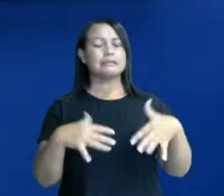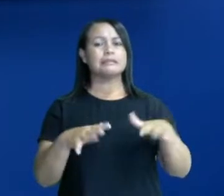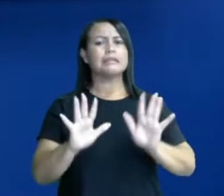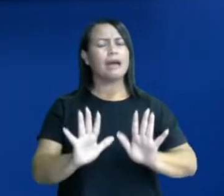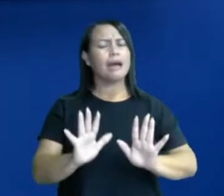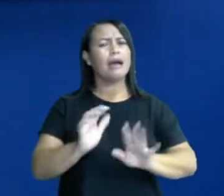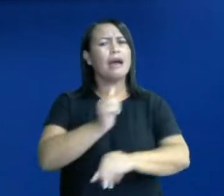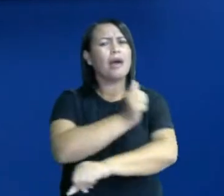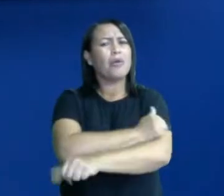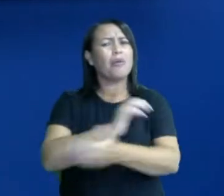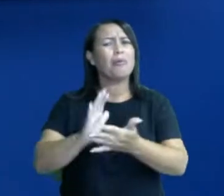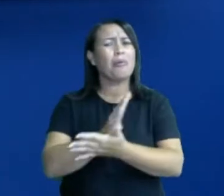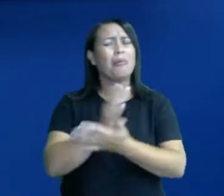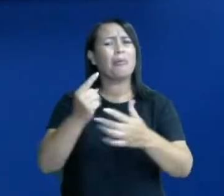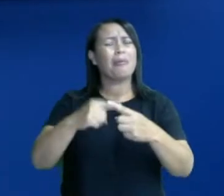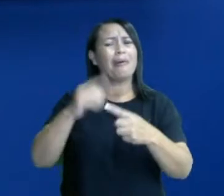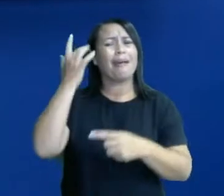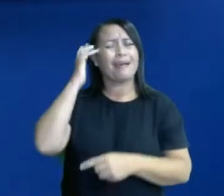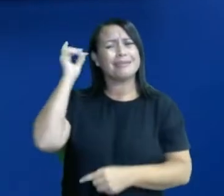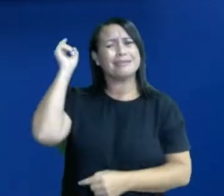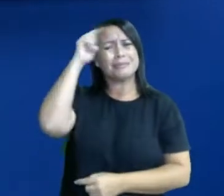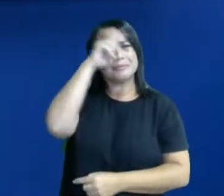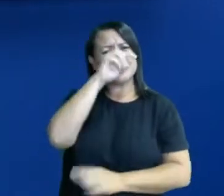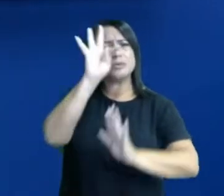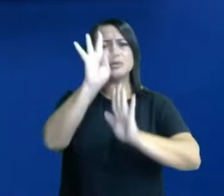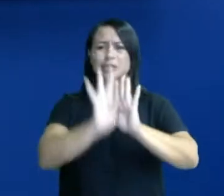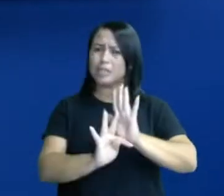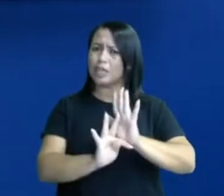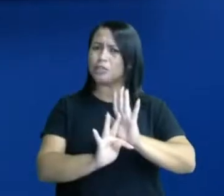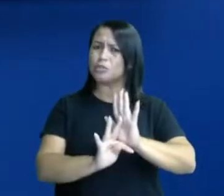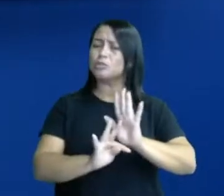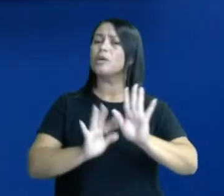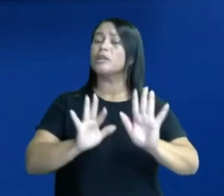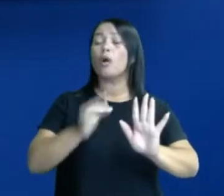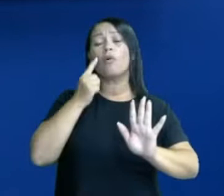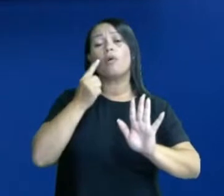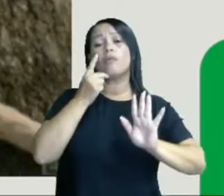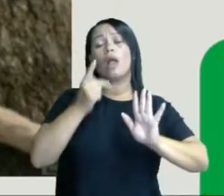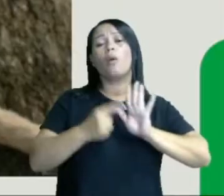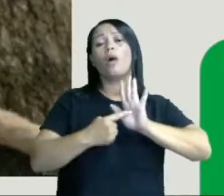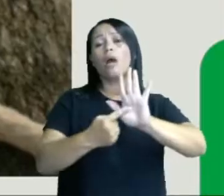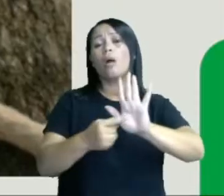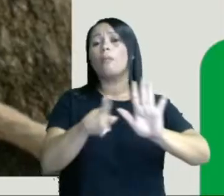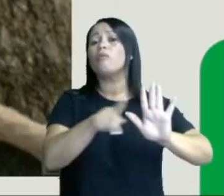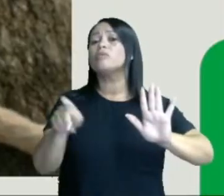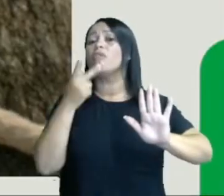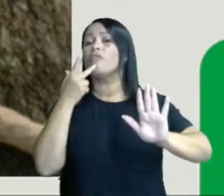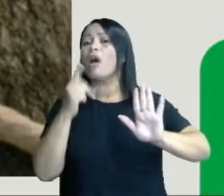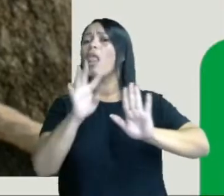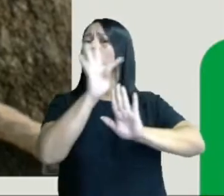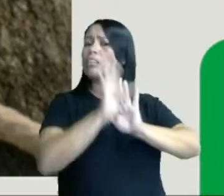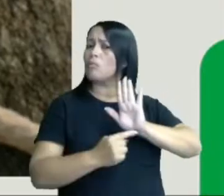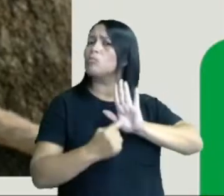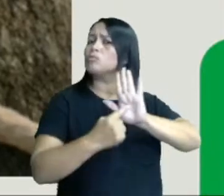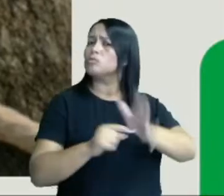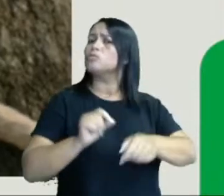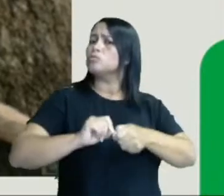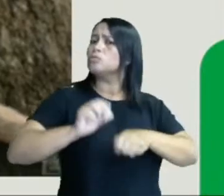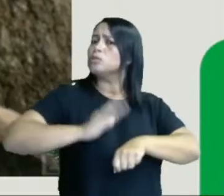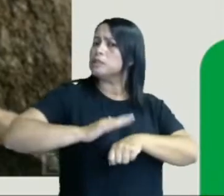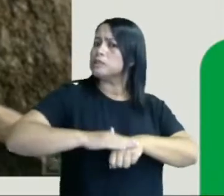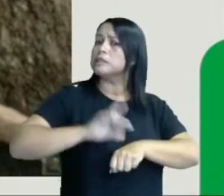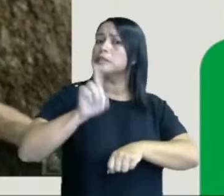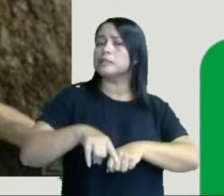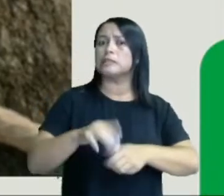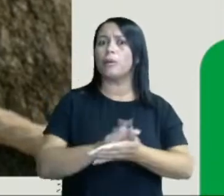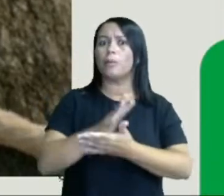Mas por que tão difícil produzir um texto? E aqui eu coloquei, quando o professor fala que temos que produzir um texto. E